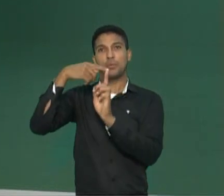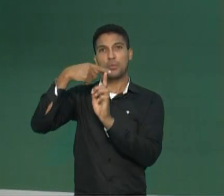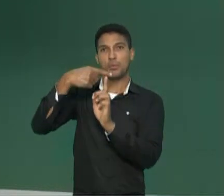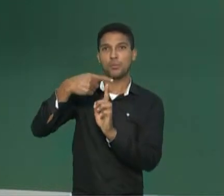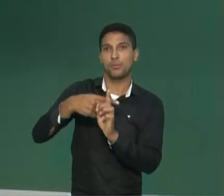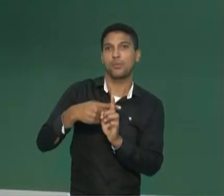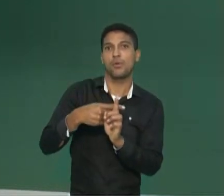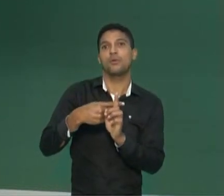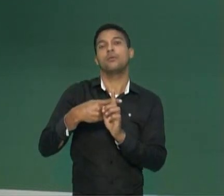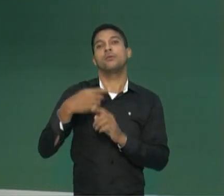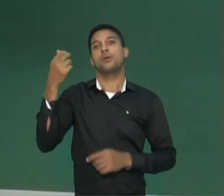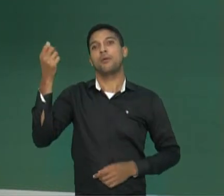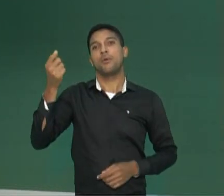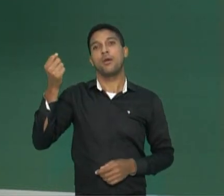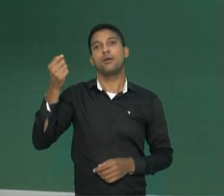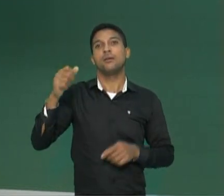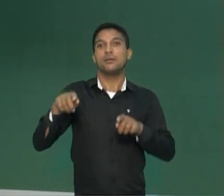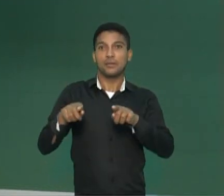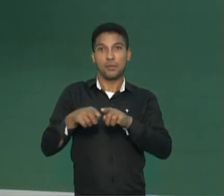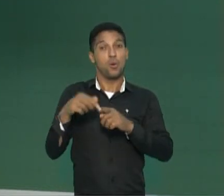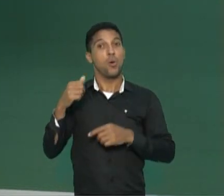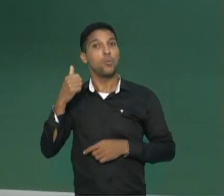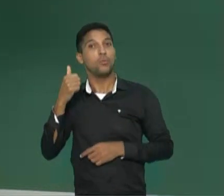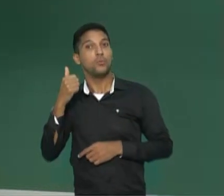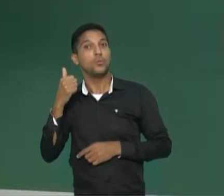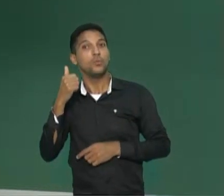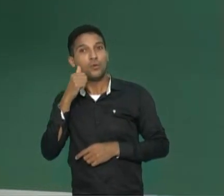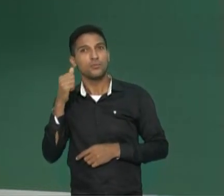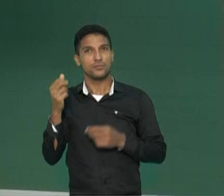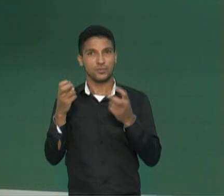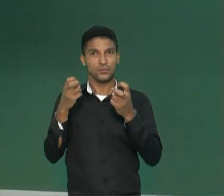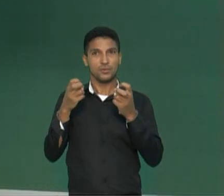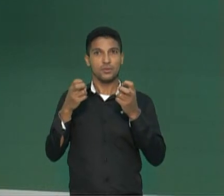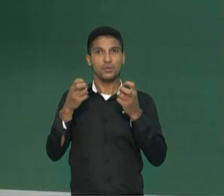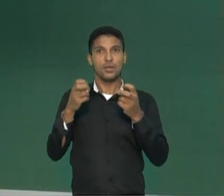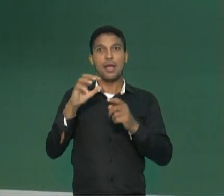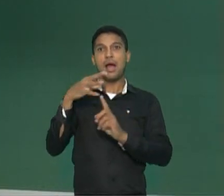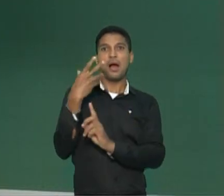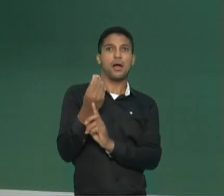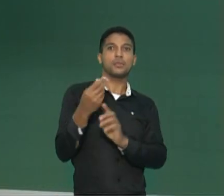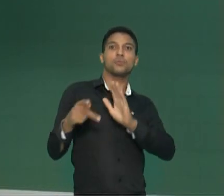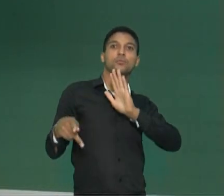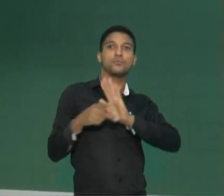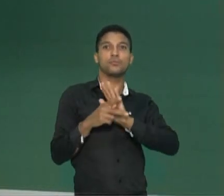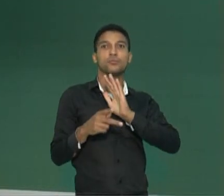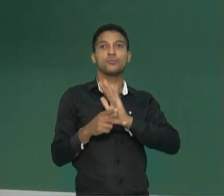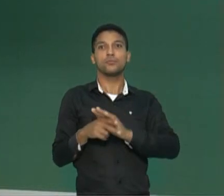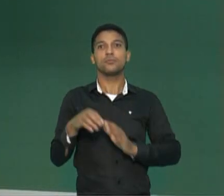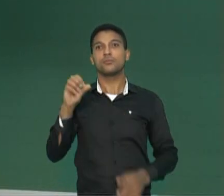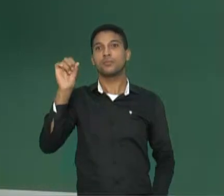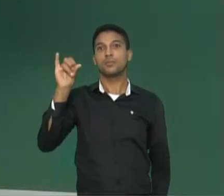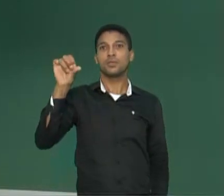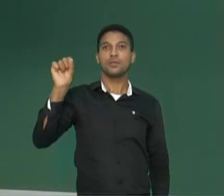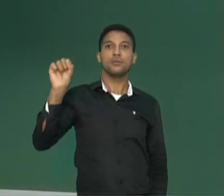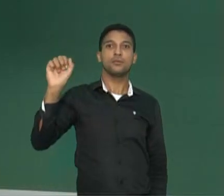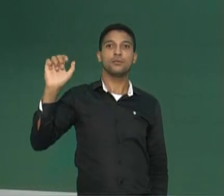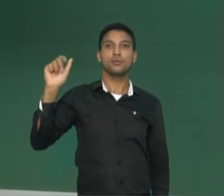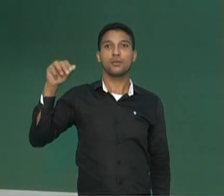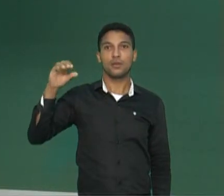né, para ser o túmulo dele, né, que a gente falou. Então, pessoal, de arte islâmica a gente teve 3 aulas, deu para resumir nisso, e a gente agora vai fazer